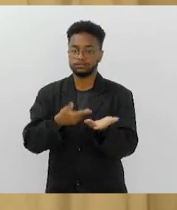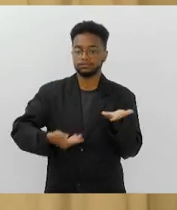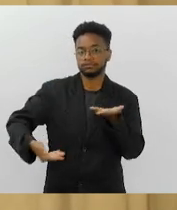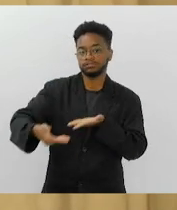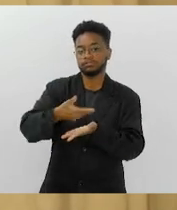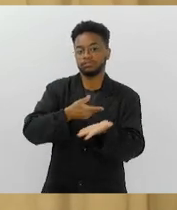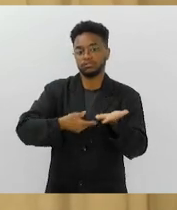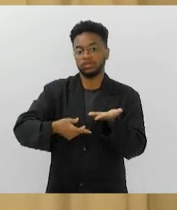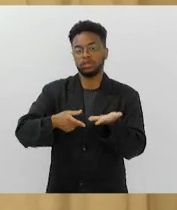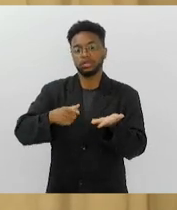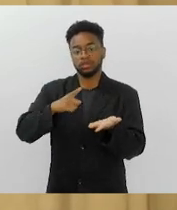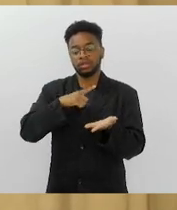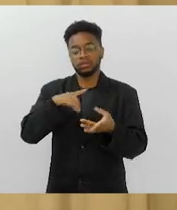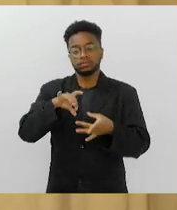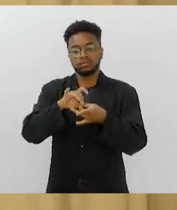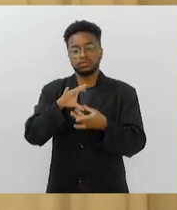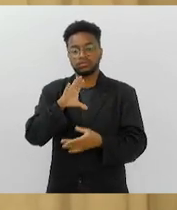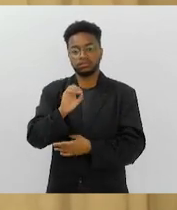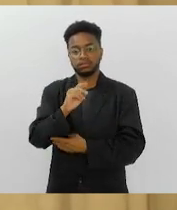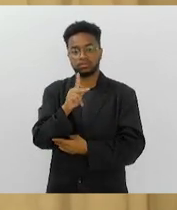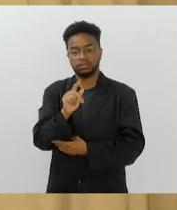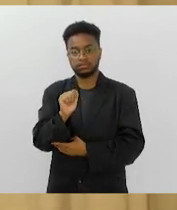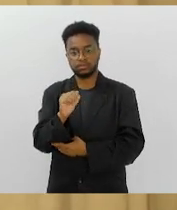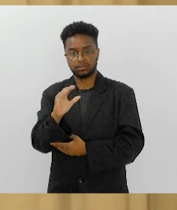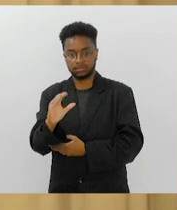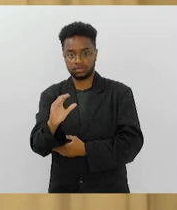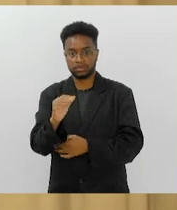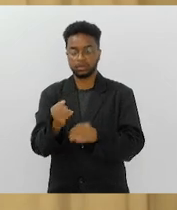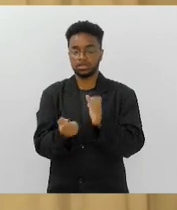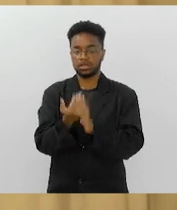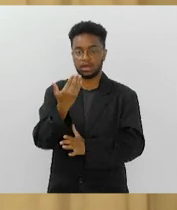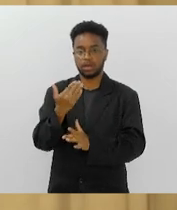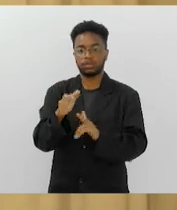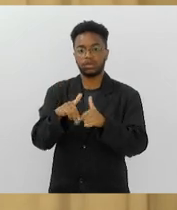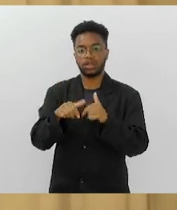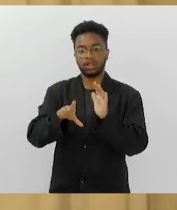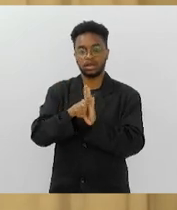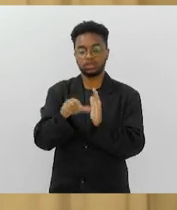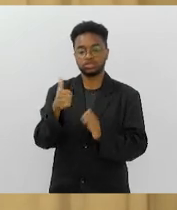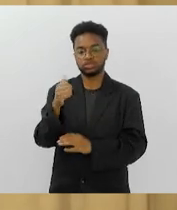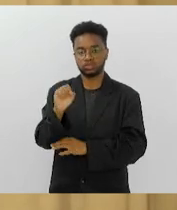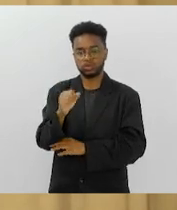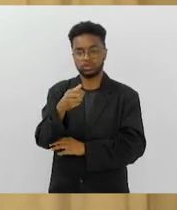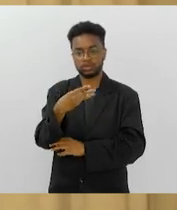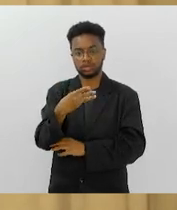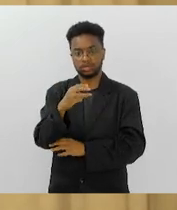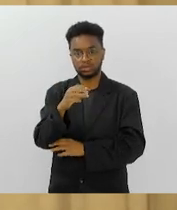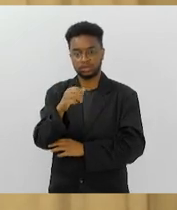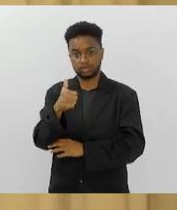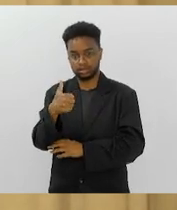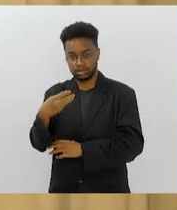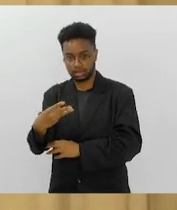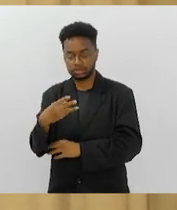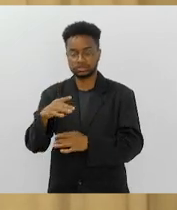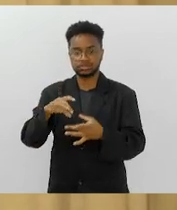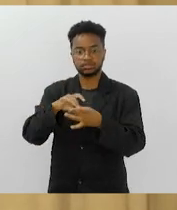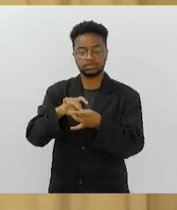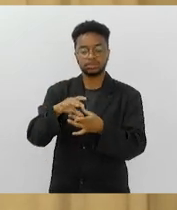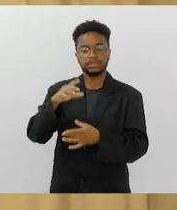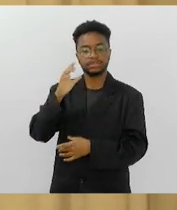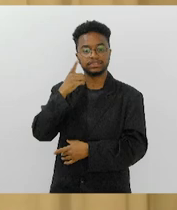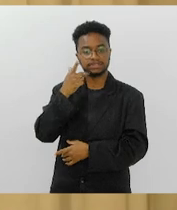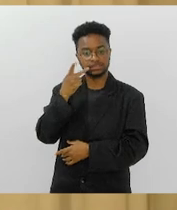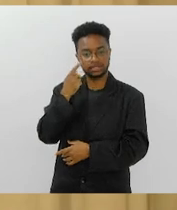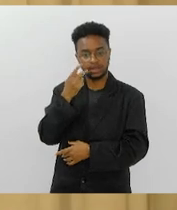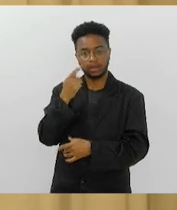nós temos no COPAC, que, criado lá pela Lei 18.313 no estado do Ceará, nos dá dois aspectos muito